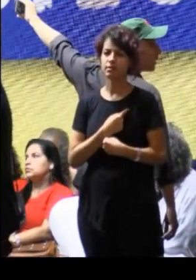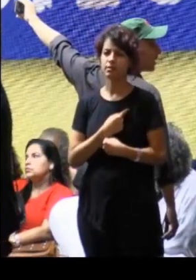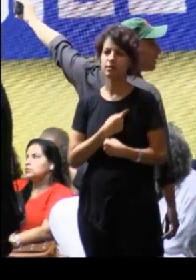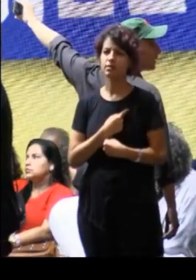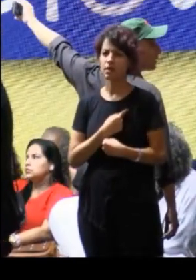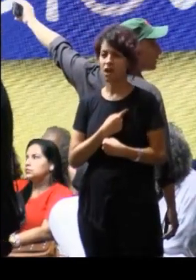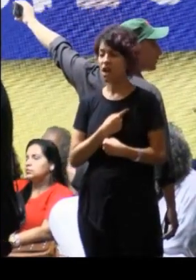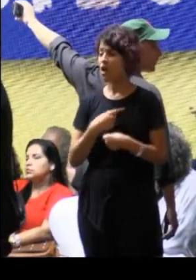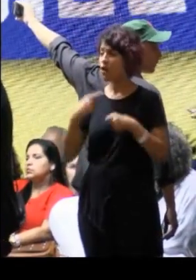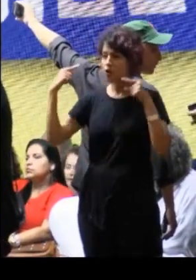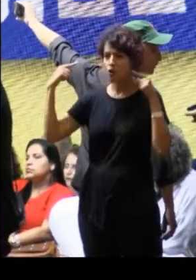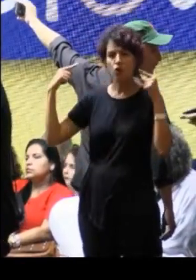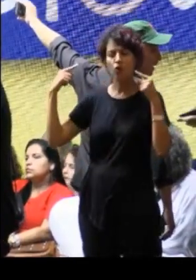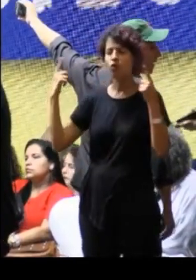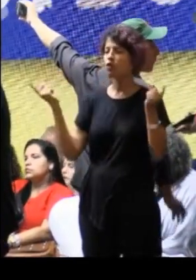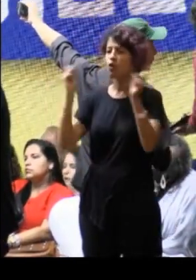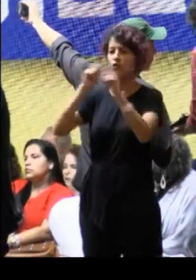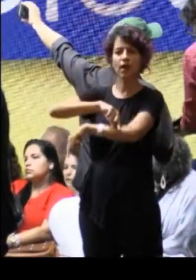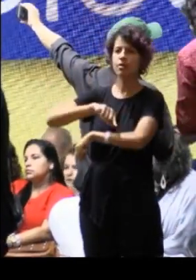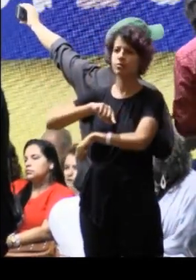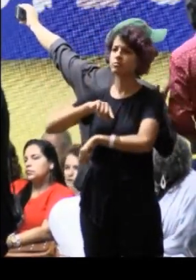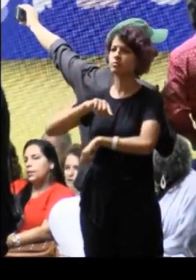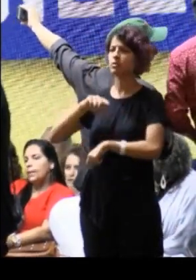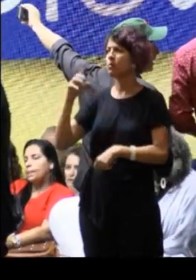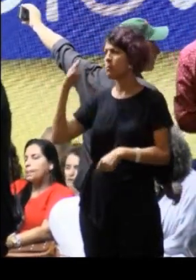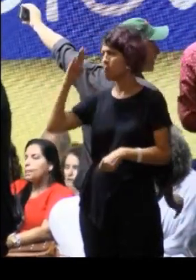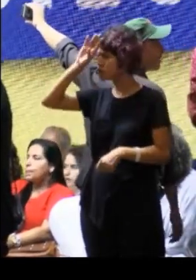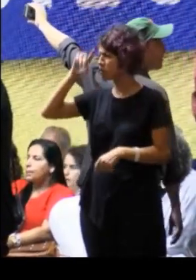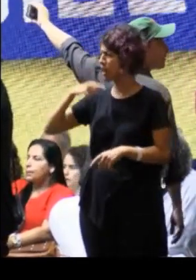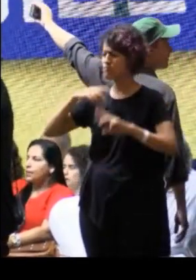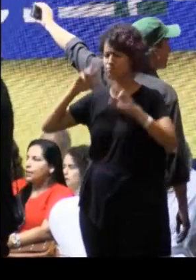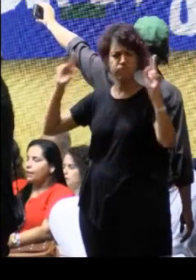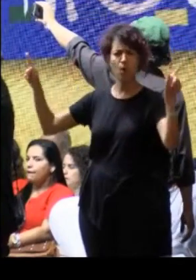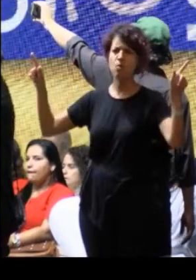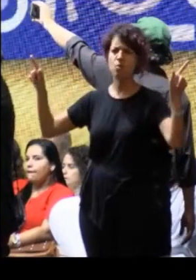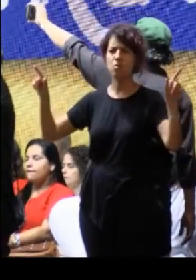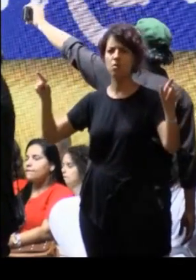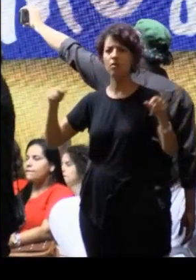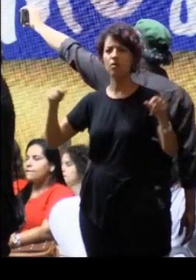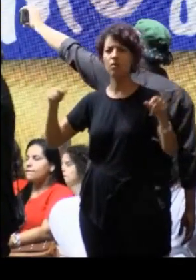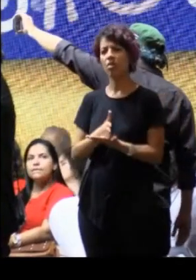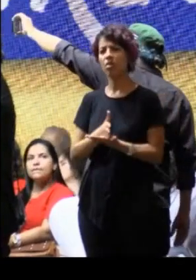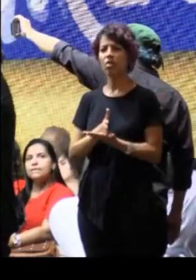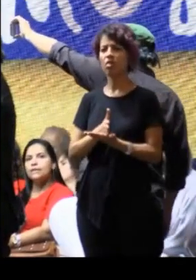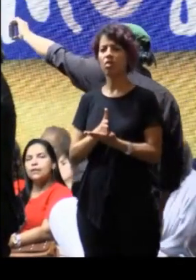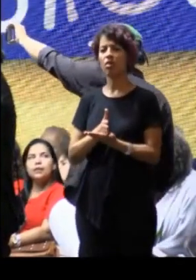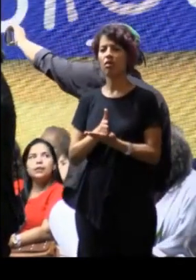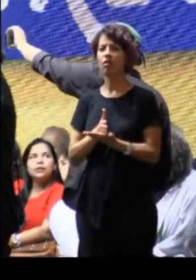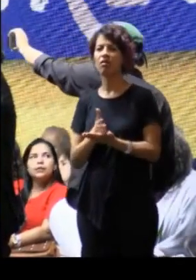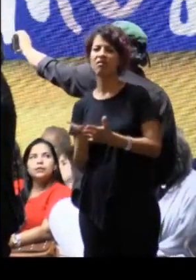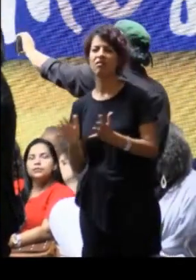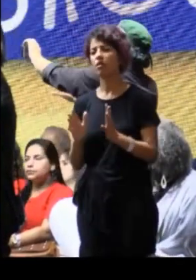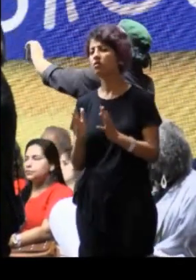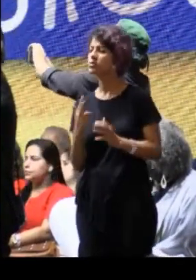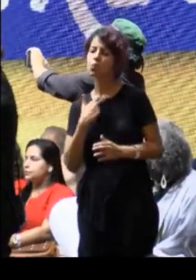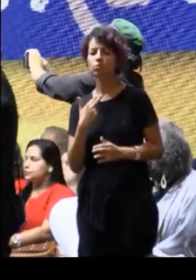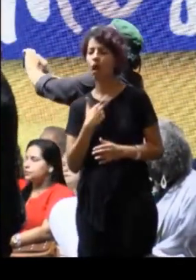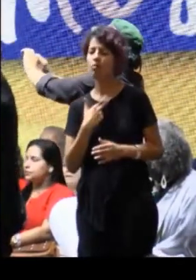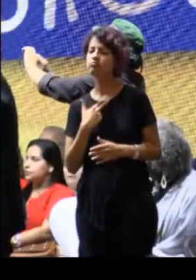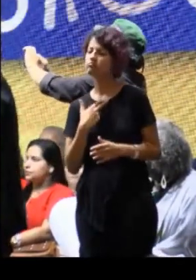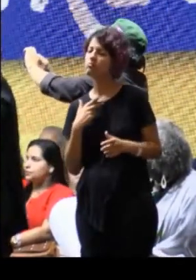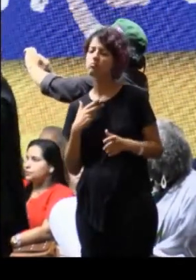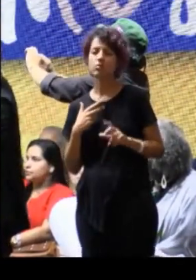de Bolsonaro. Não dá para ficar em cima do muro ou no meio do caminho. Somos e